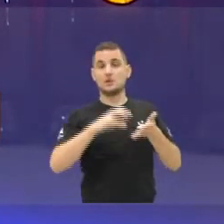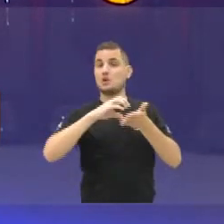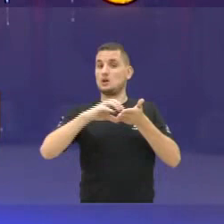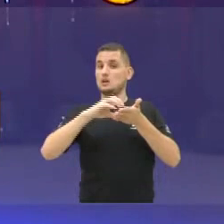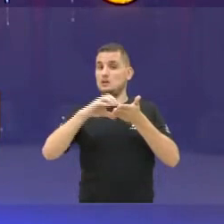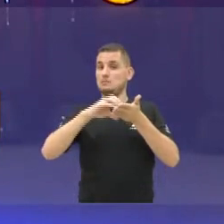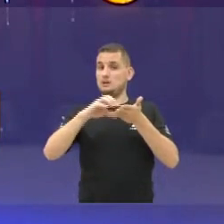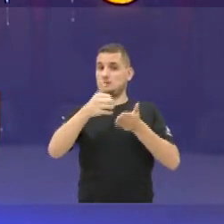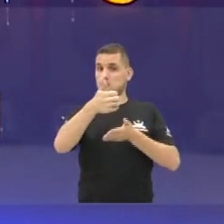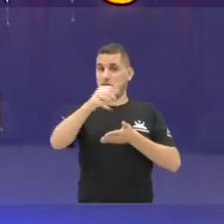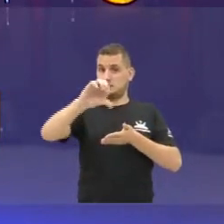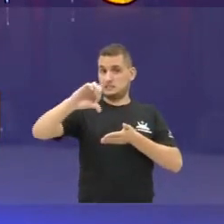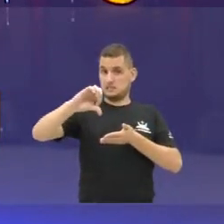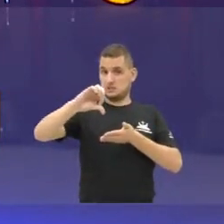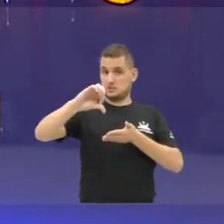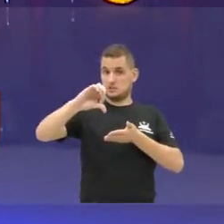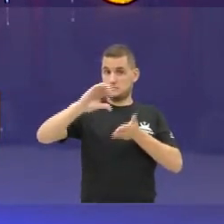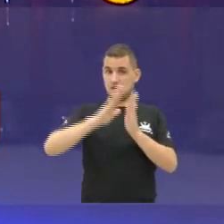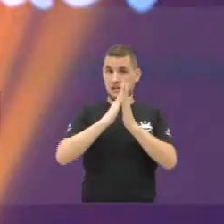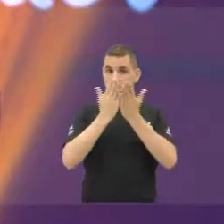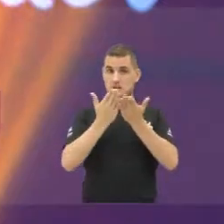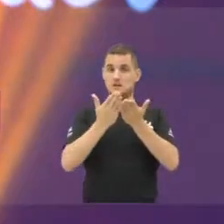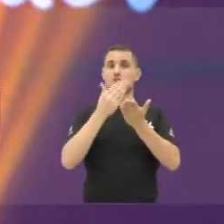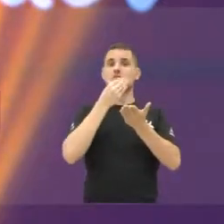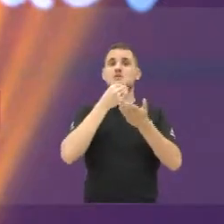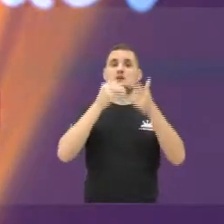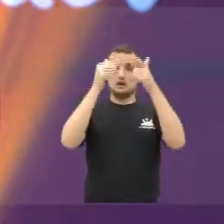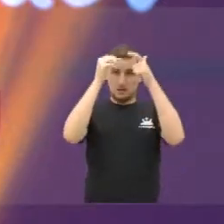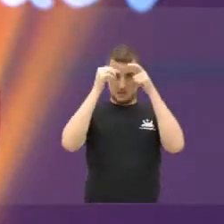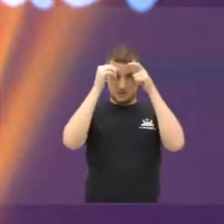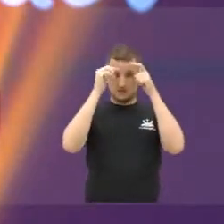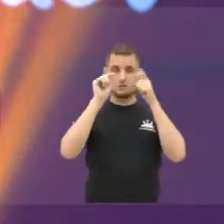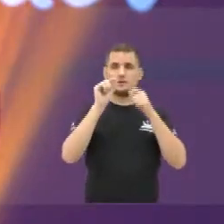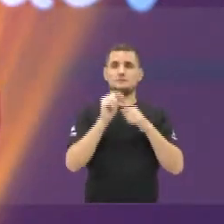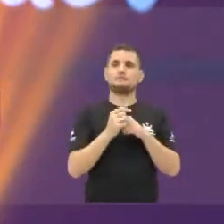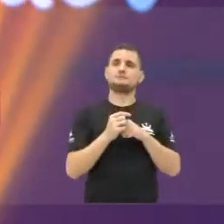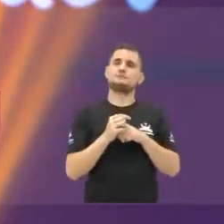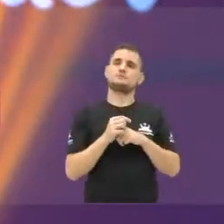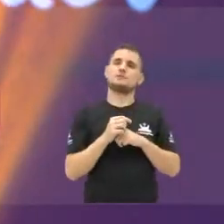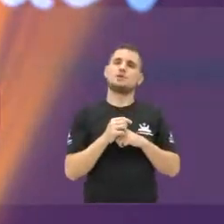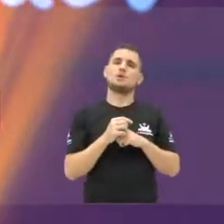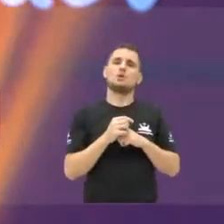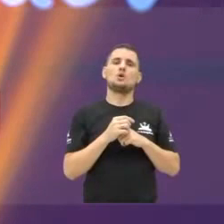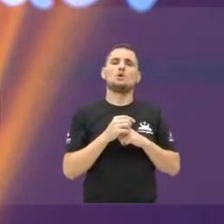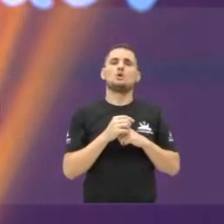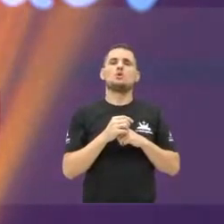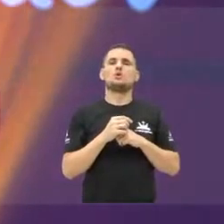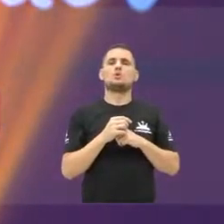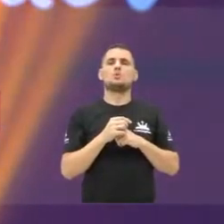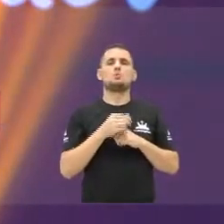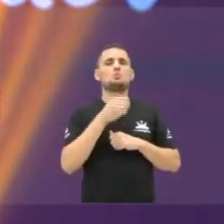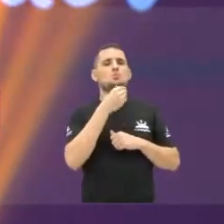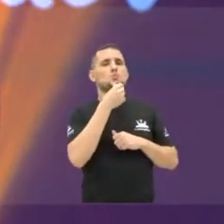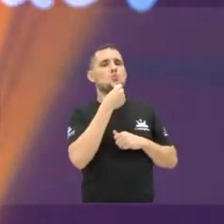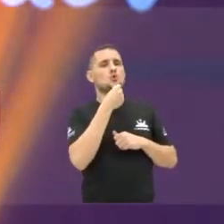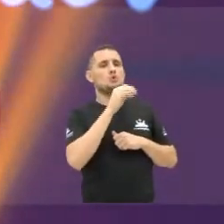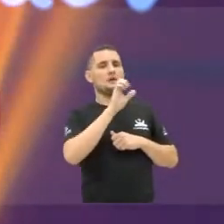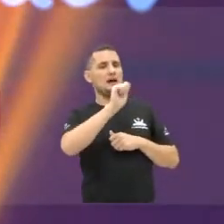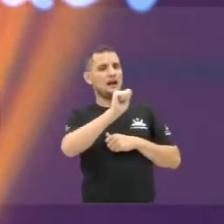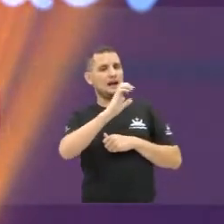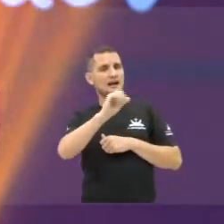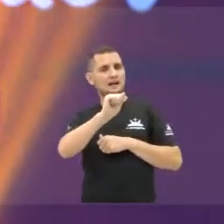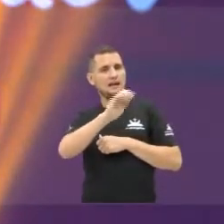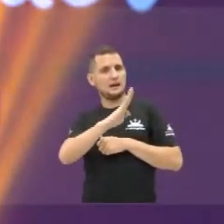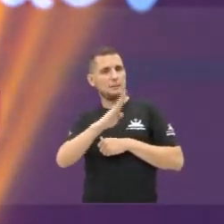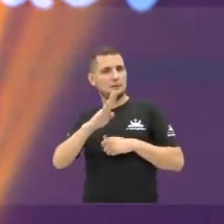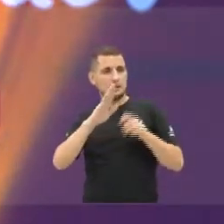do primeiro livro dos reis, versículo 1. Quando Acabe contou a Jezabel